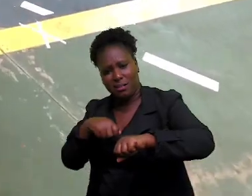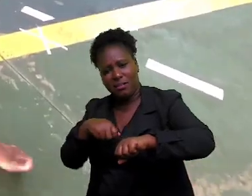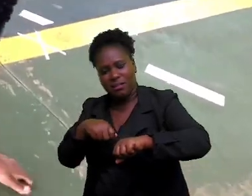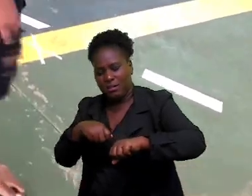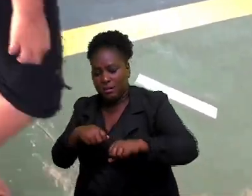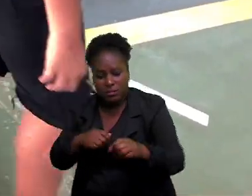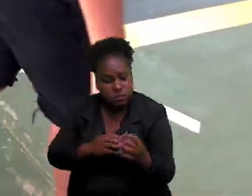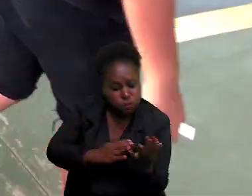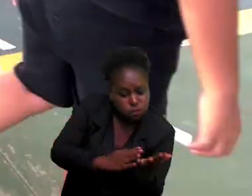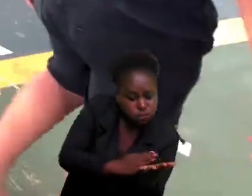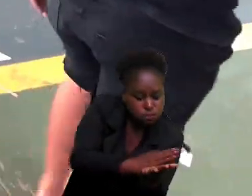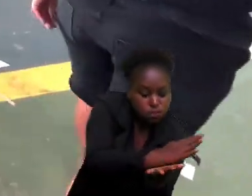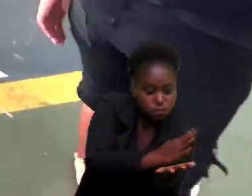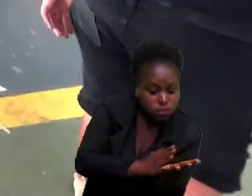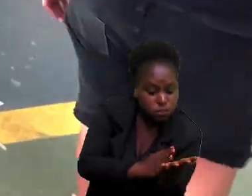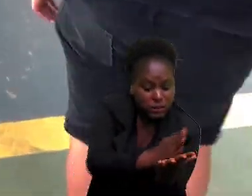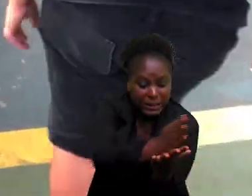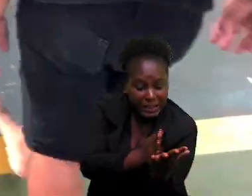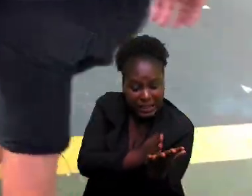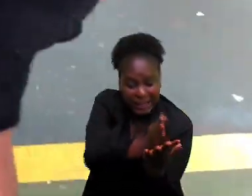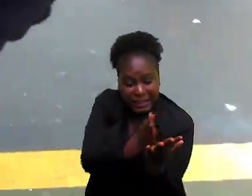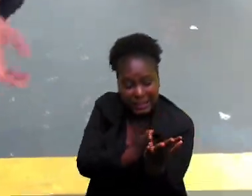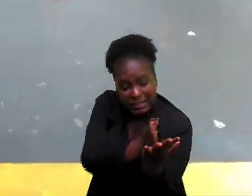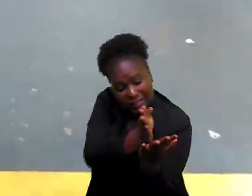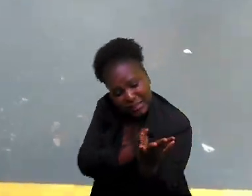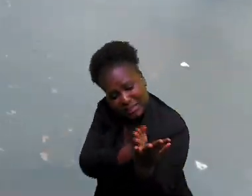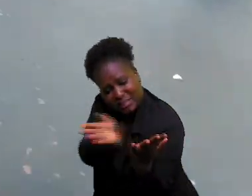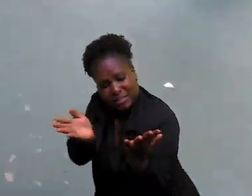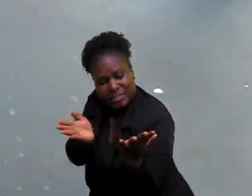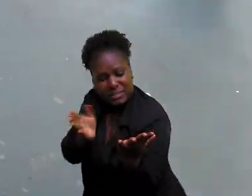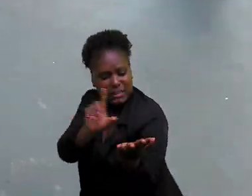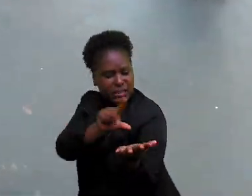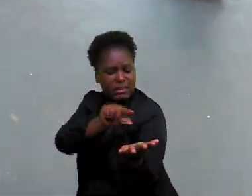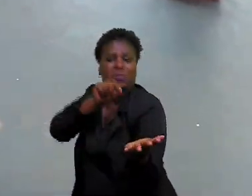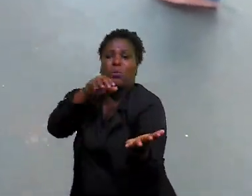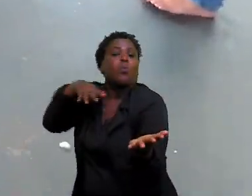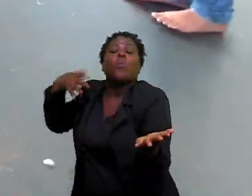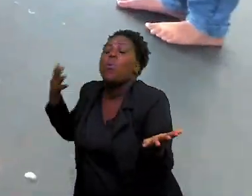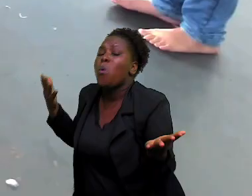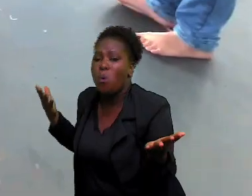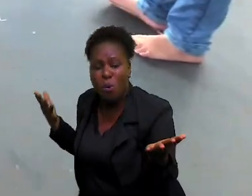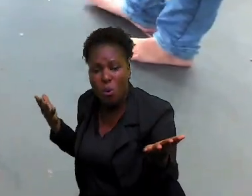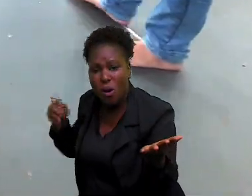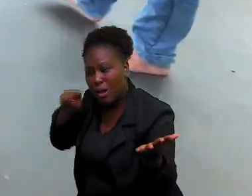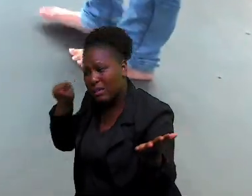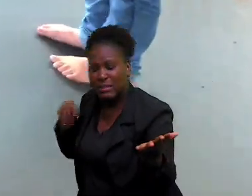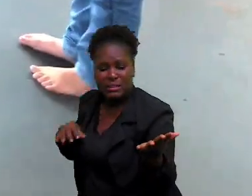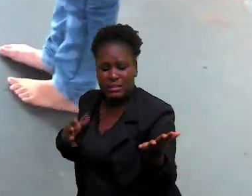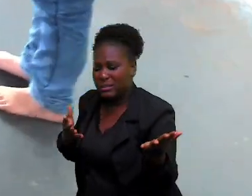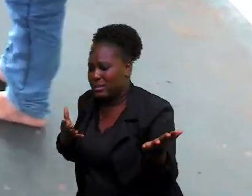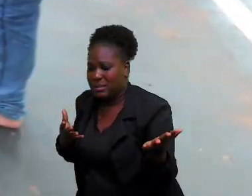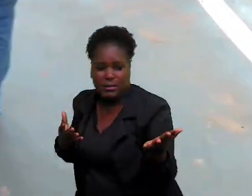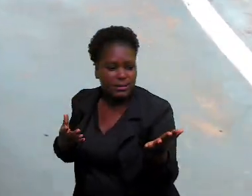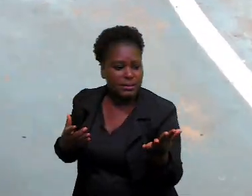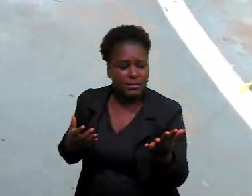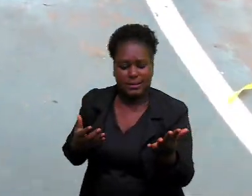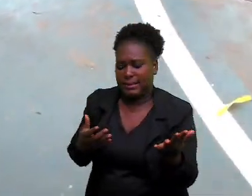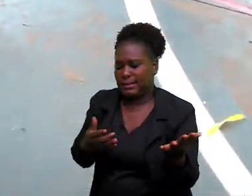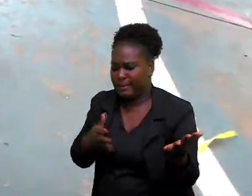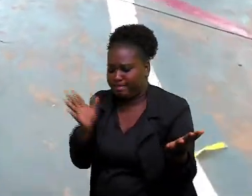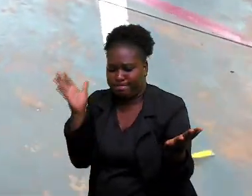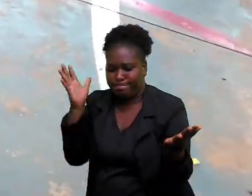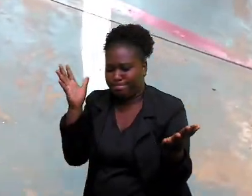São tantos caminhos pra se seguir e lugares pra